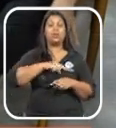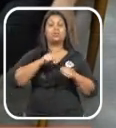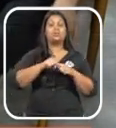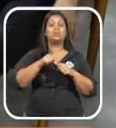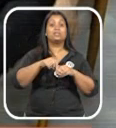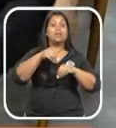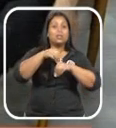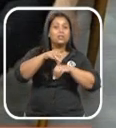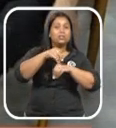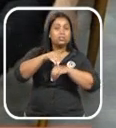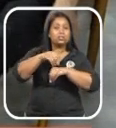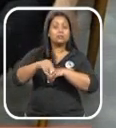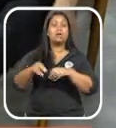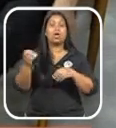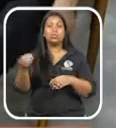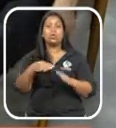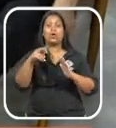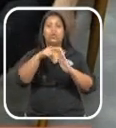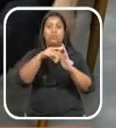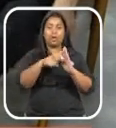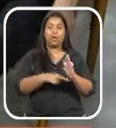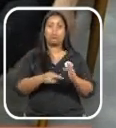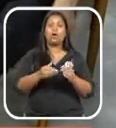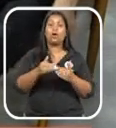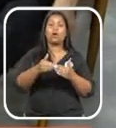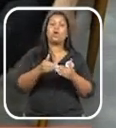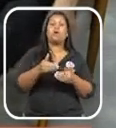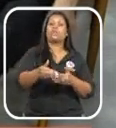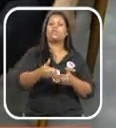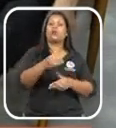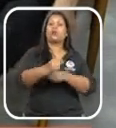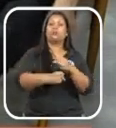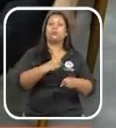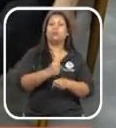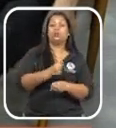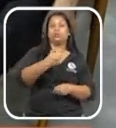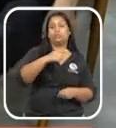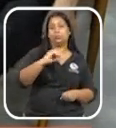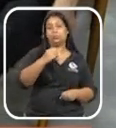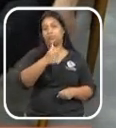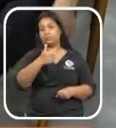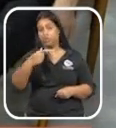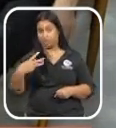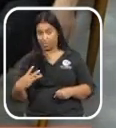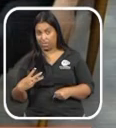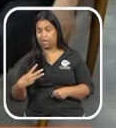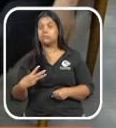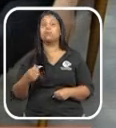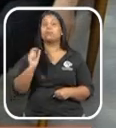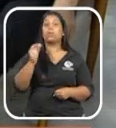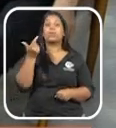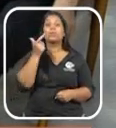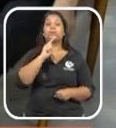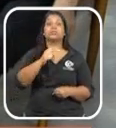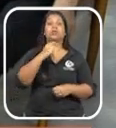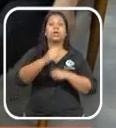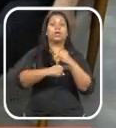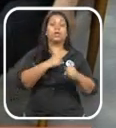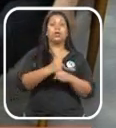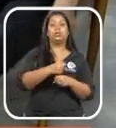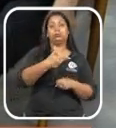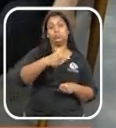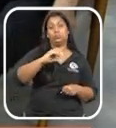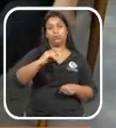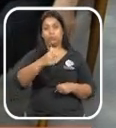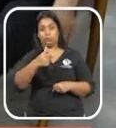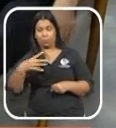de 2023 para valer em 2024. Esse ano que foi feito aqui foi um ensaio importante. Então, em comum acordo aqui com